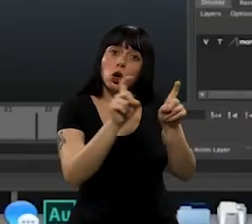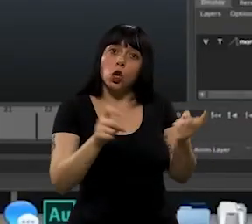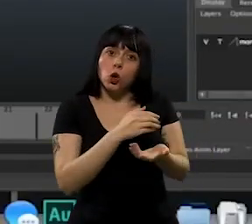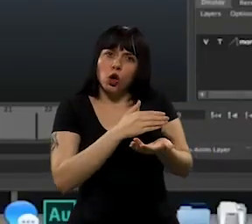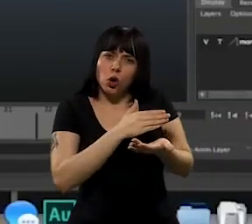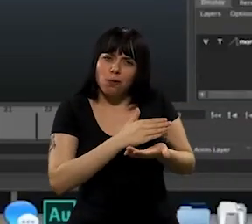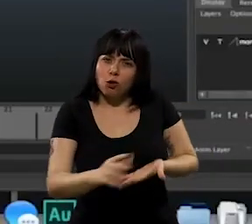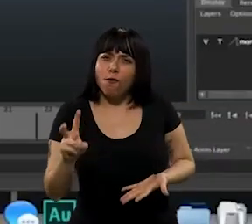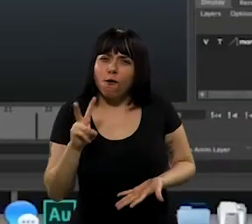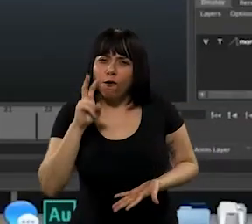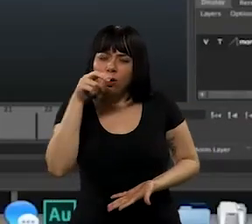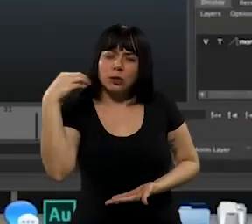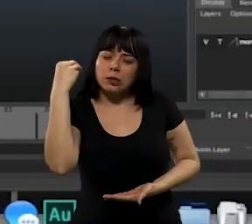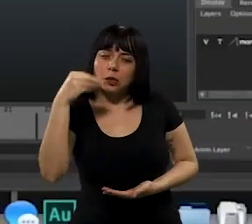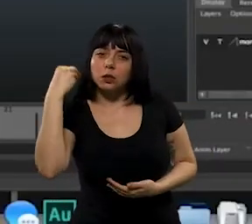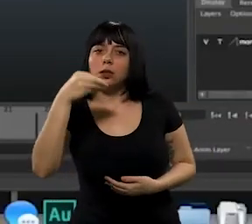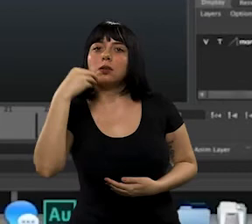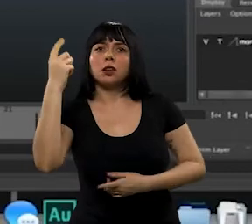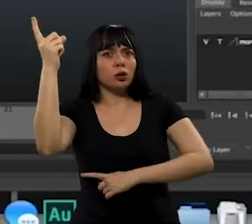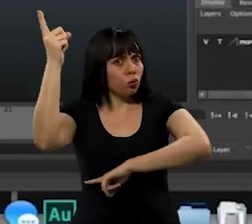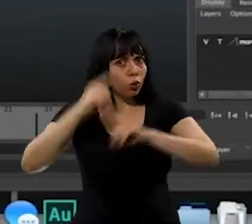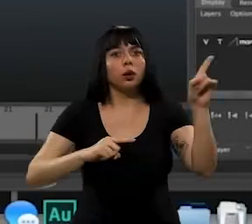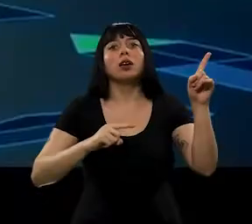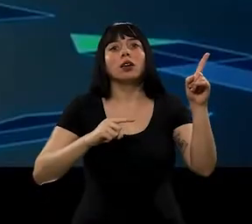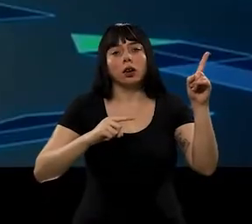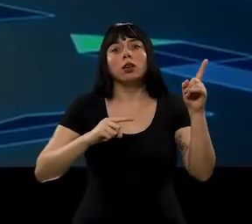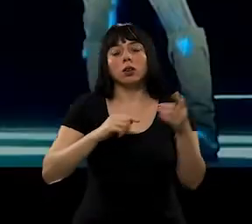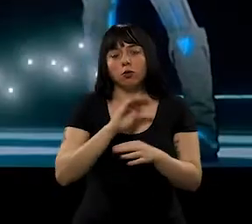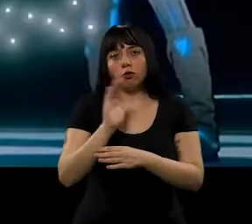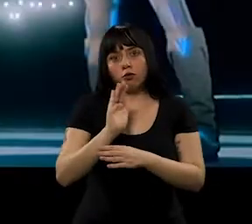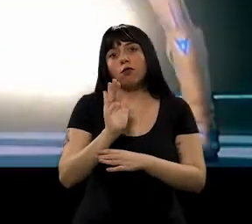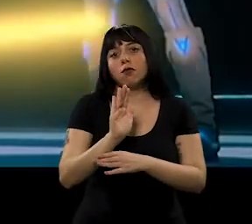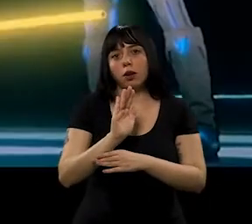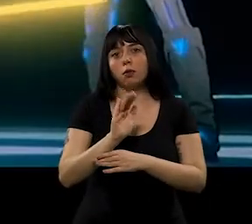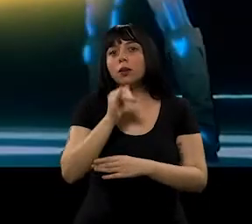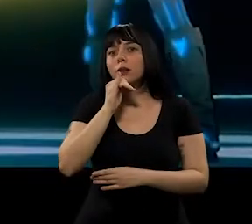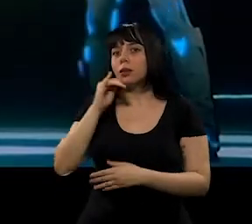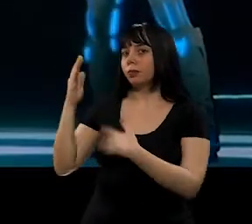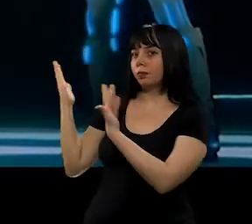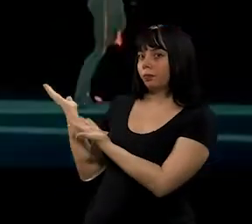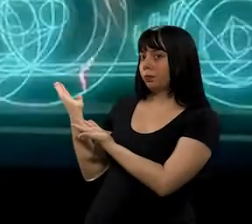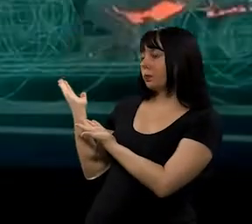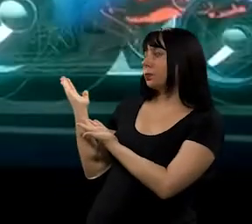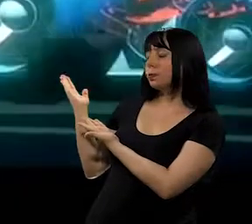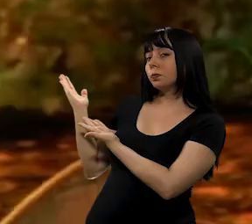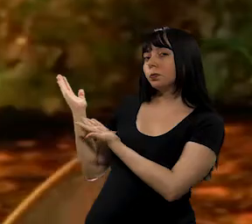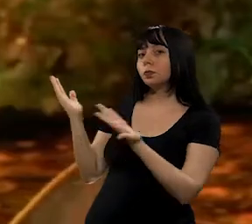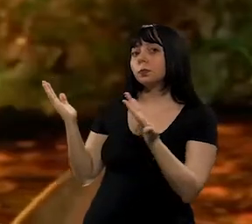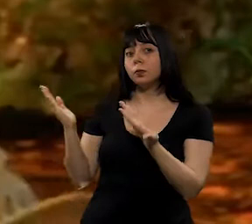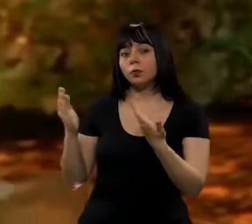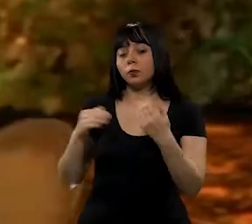força a partir das primeiras experiências bem-sucedidas dentro de filmes live-action, como Tron, uma Odisseia Eletrônica de 82.